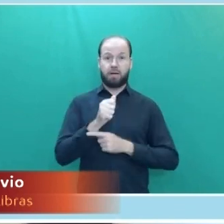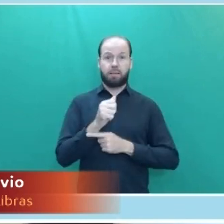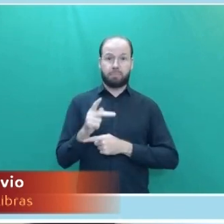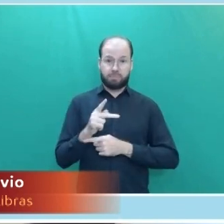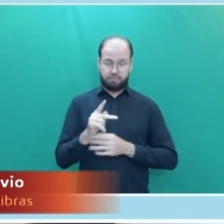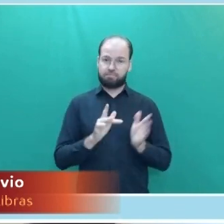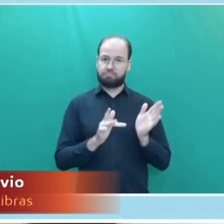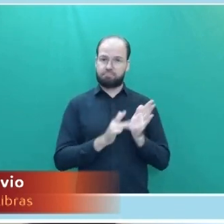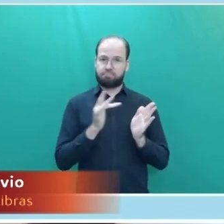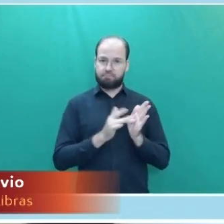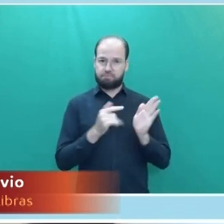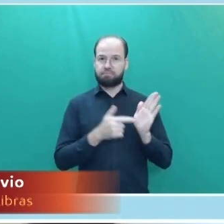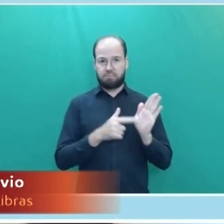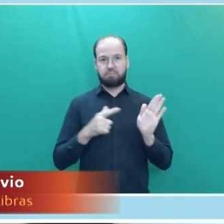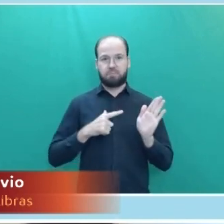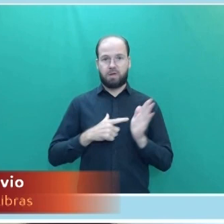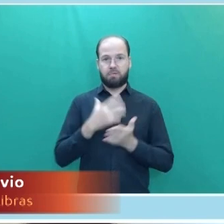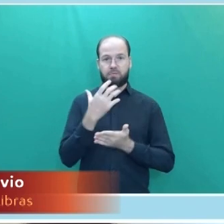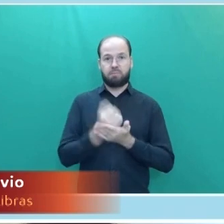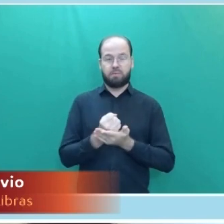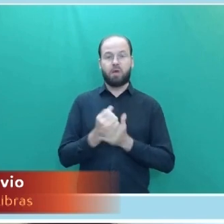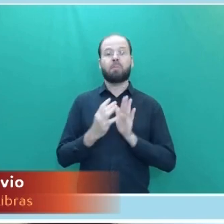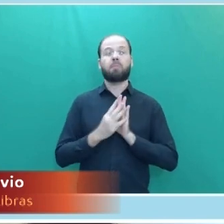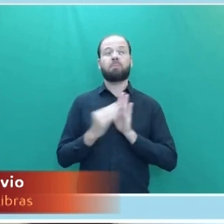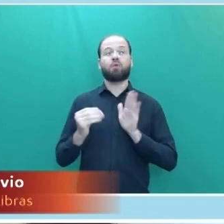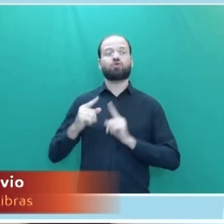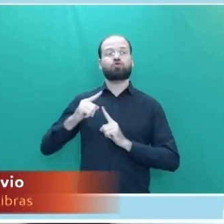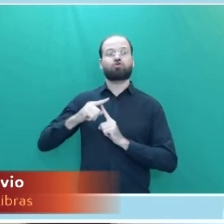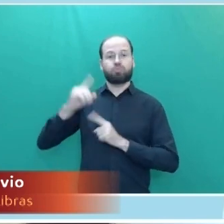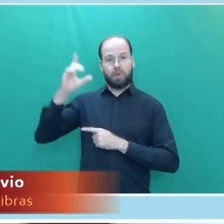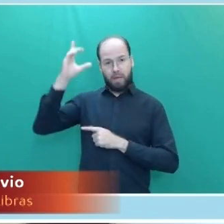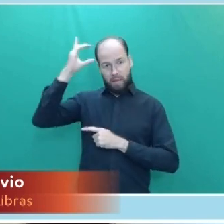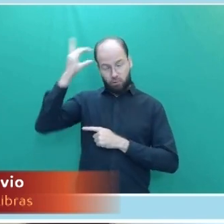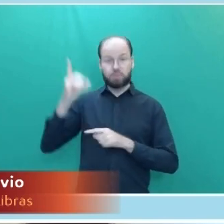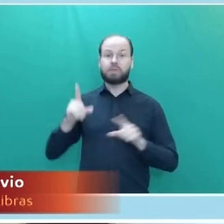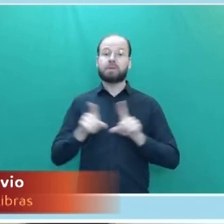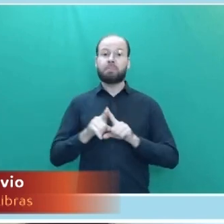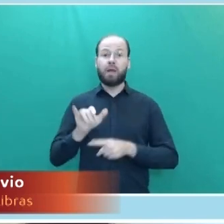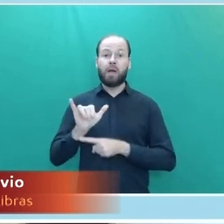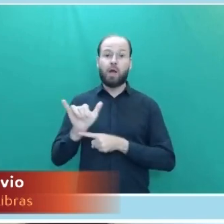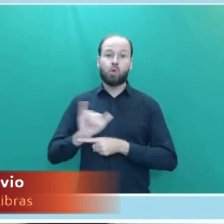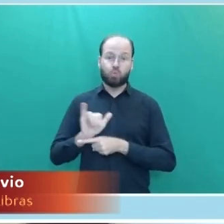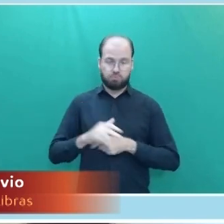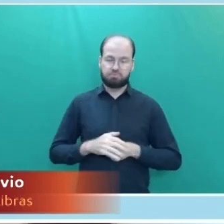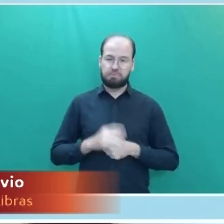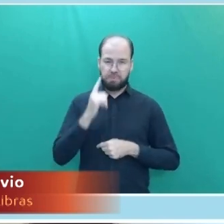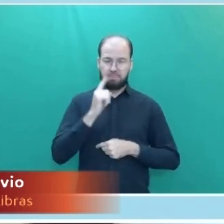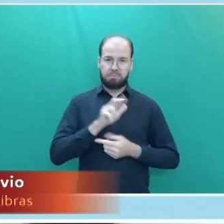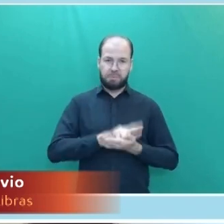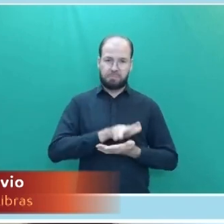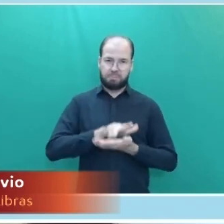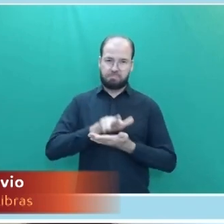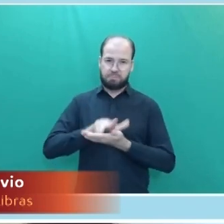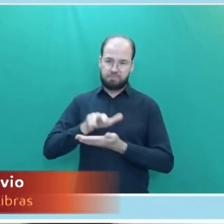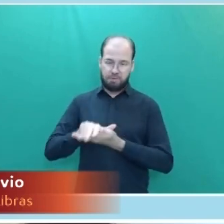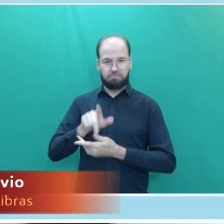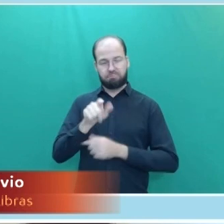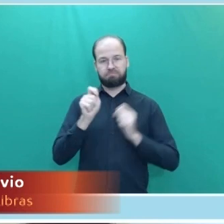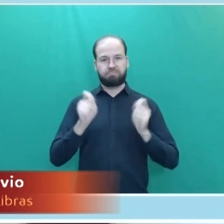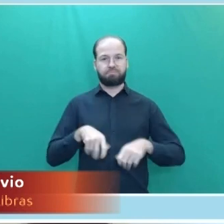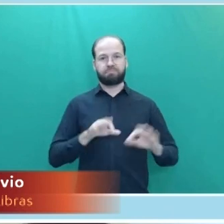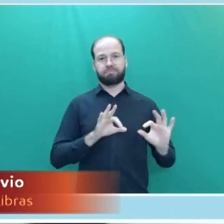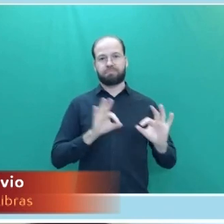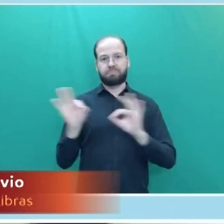nós temos em celulares com modelo Android e também no YouTube. Todos esses locais você assiste ao